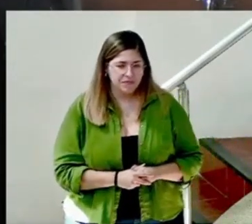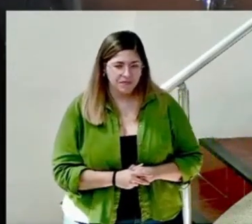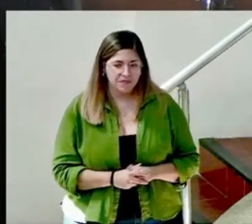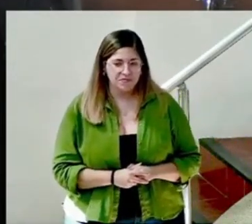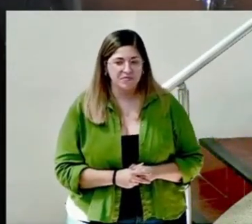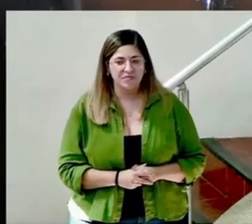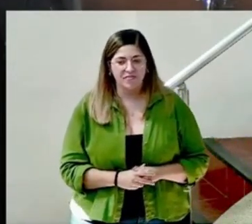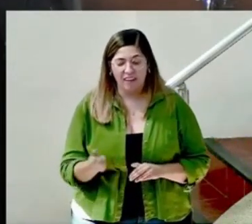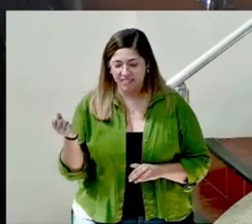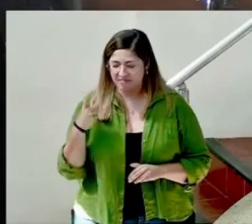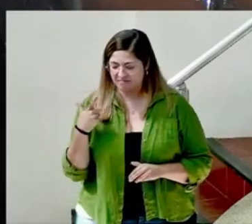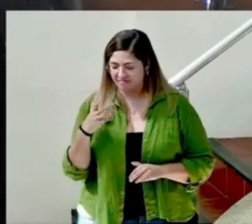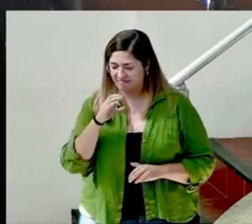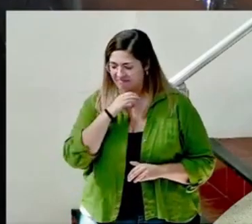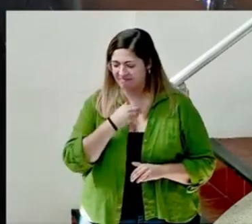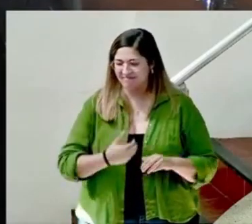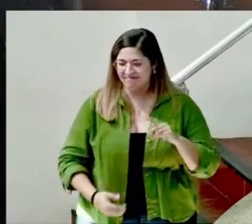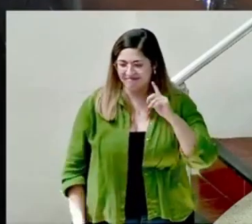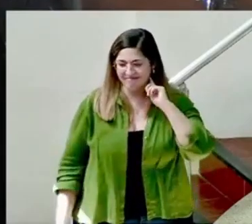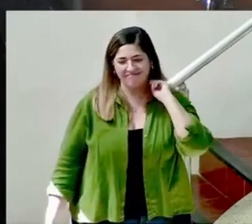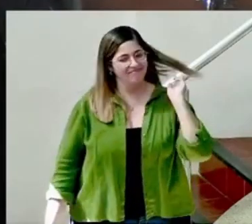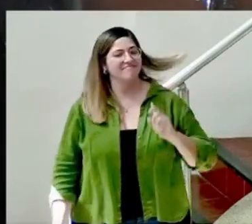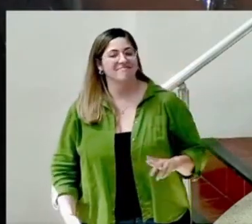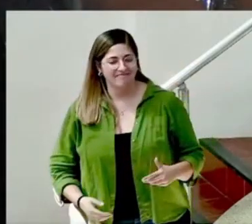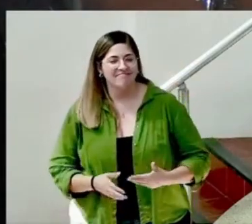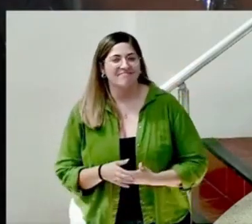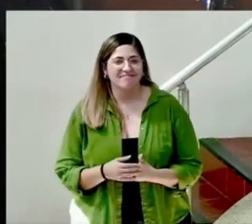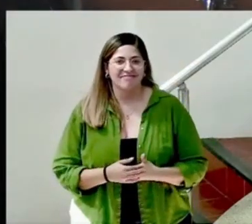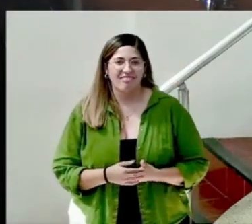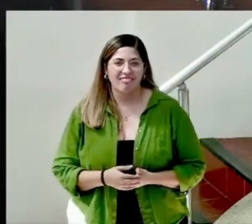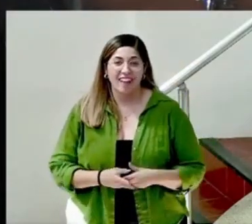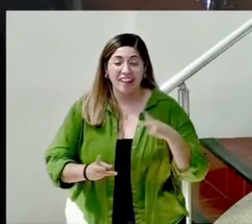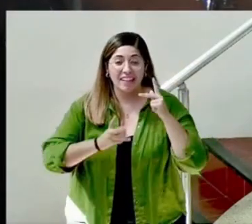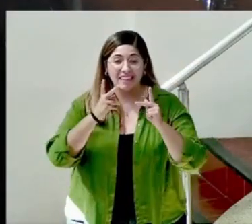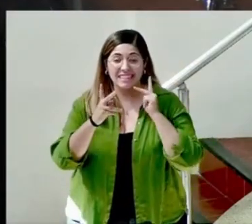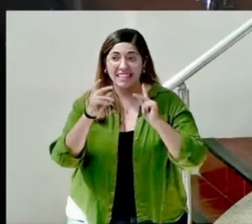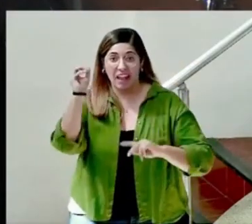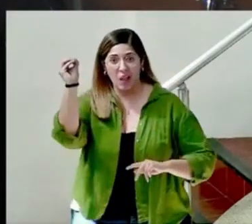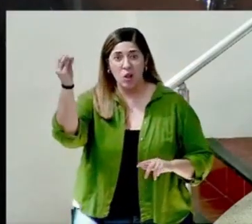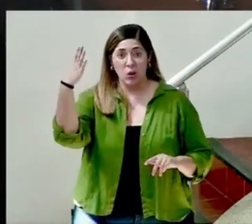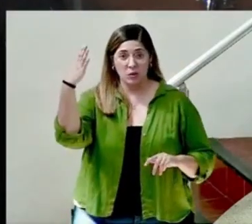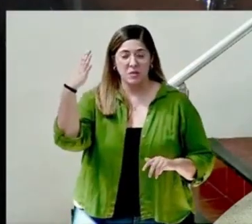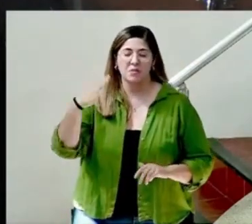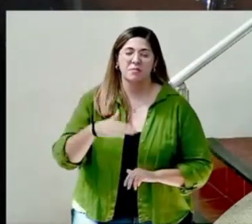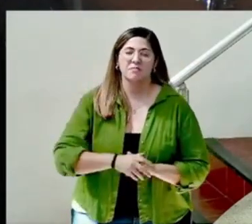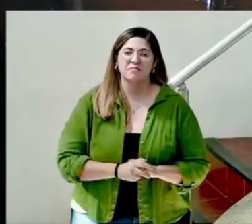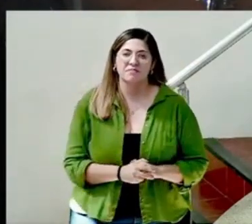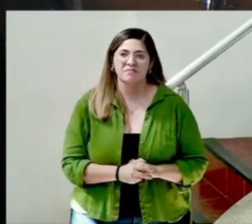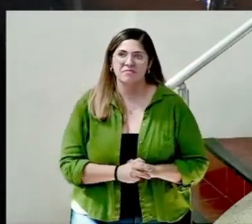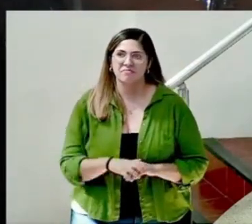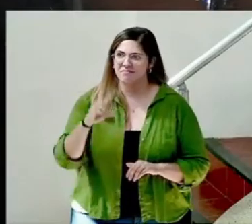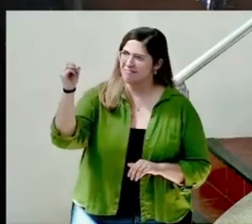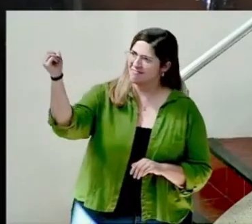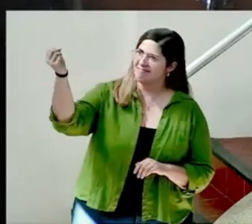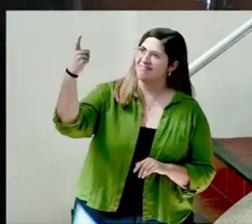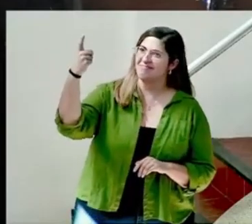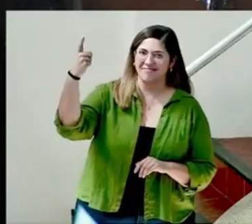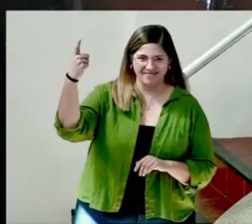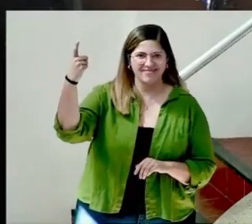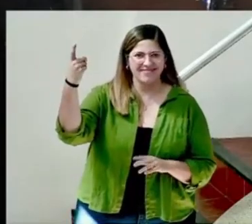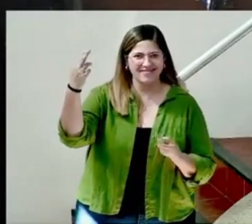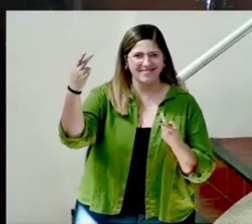é usado para considerar os olhos como fonte de luz. Assim como o sol é uma fonte de